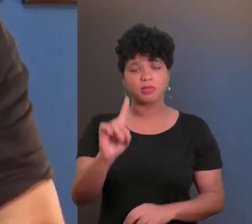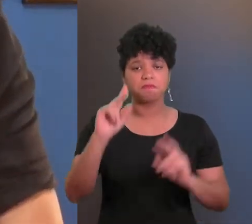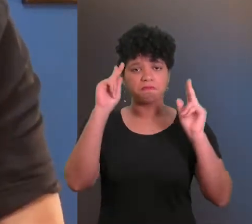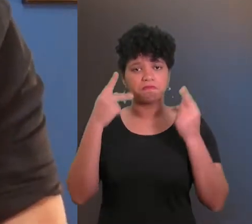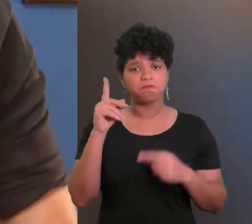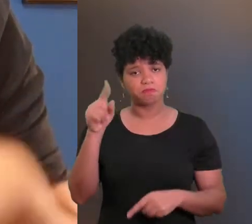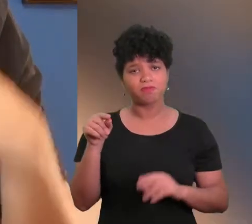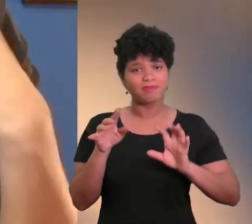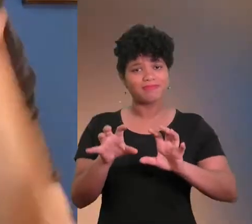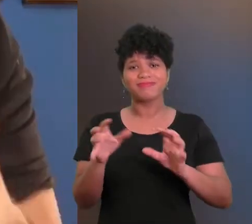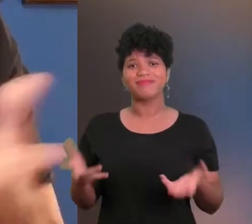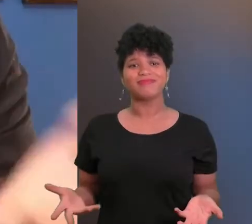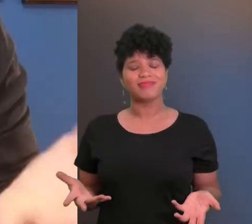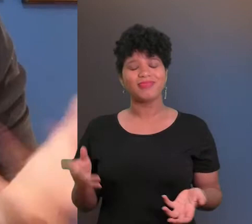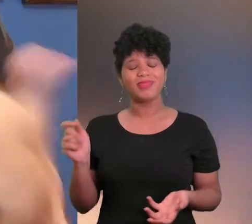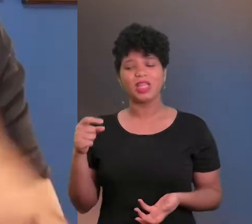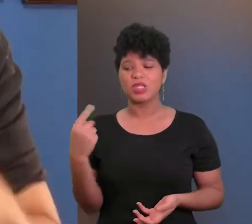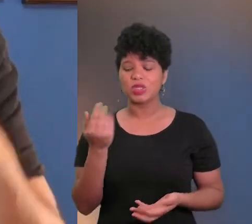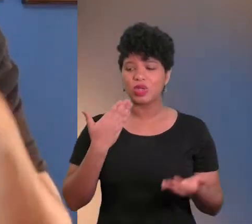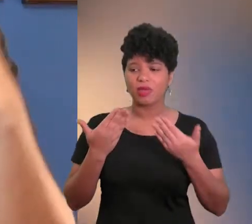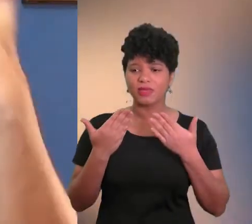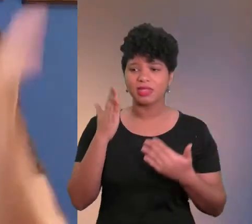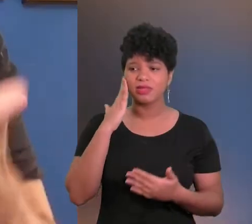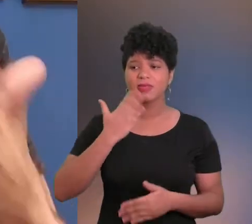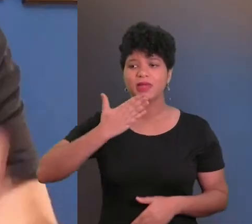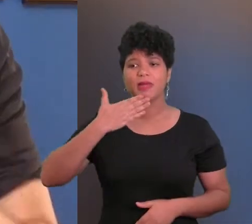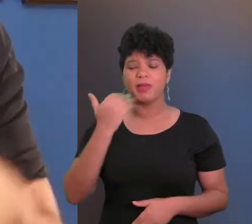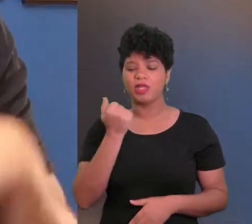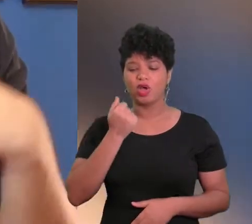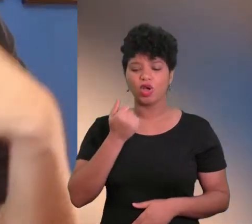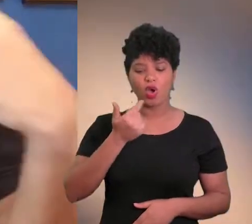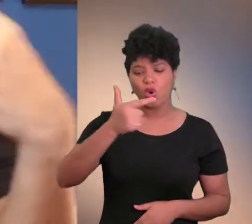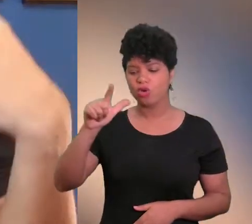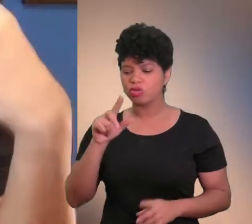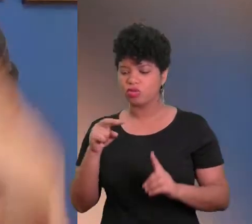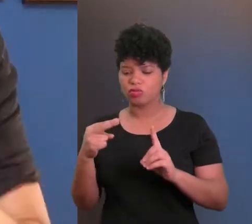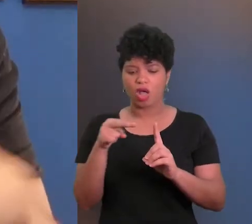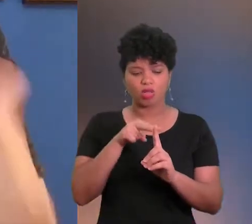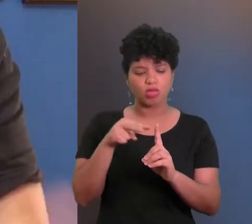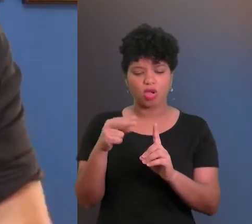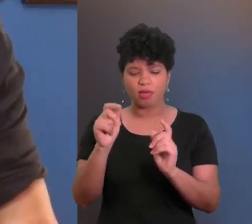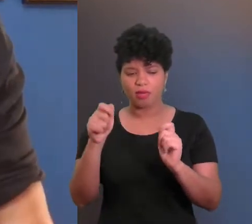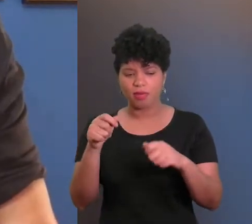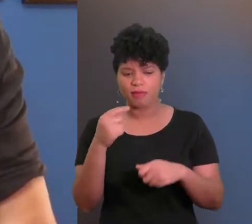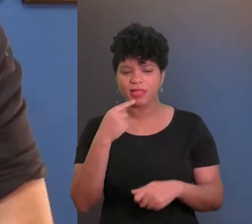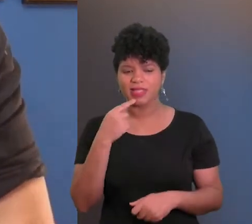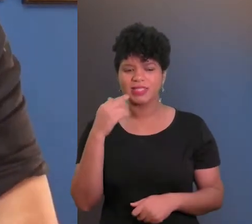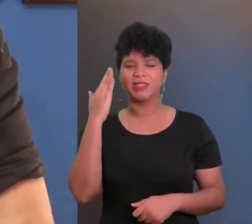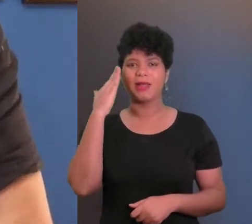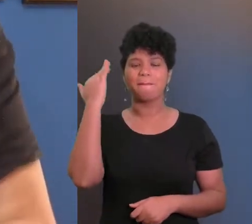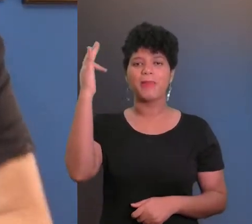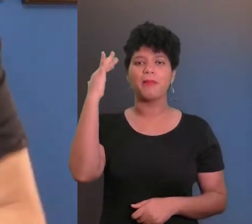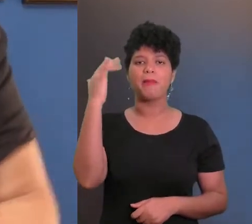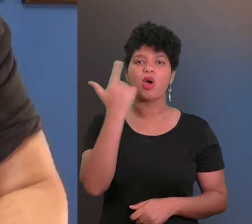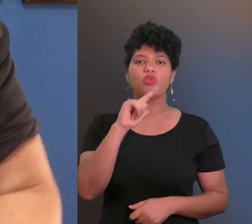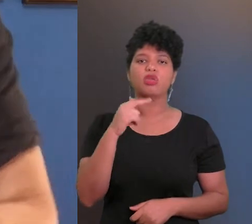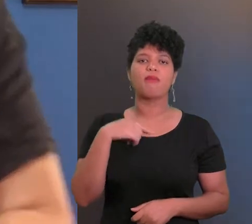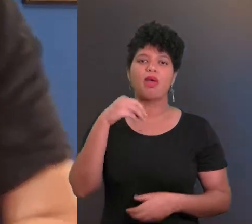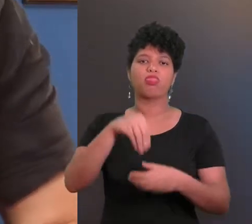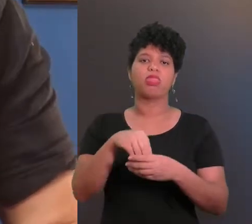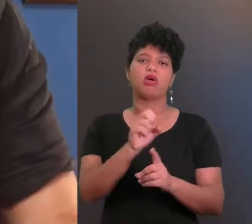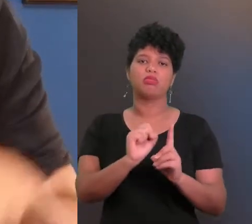os temas, a agenda de direitos humanos a partir de novos parâmetros e da explicitação dos conflitos que a gente sempre teve na